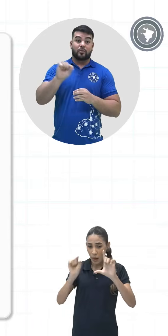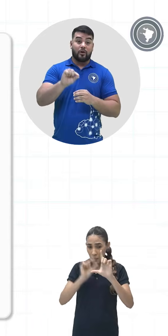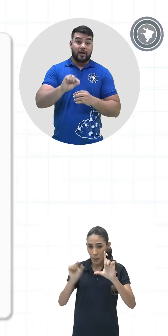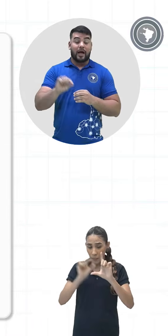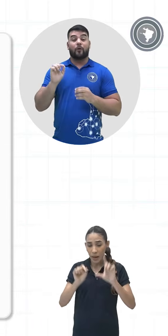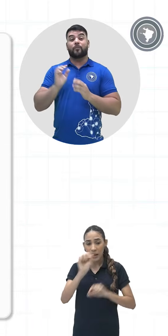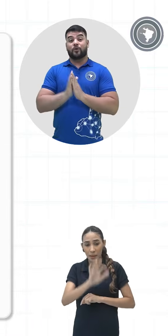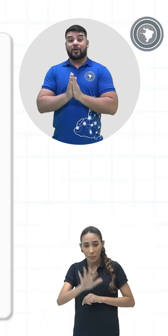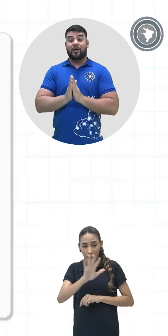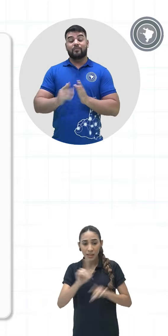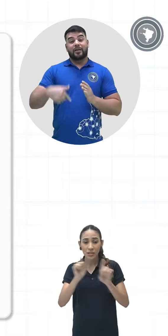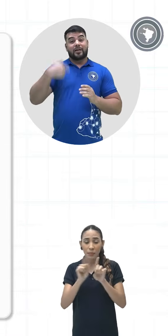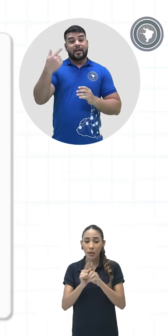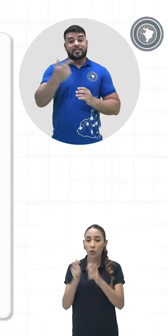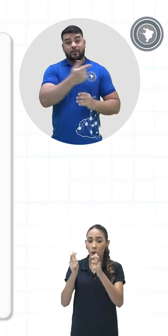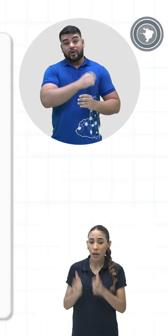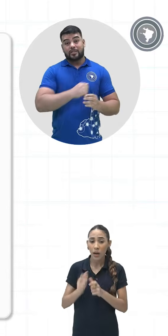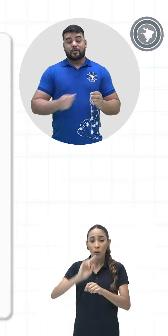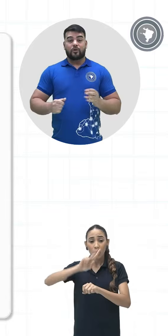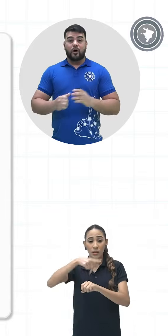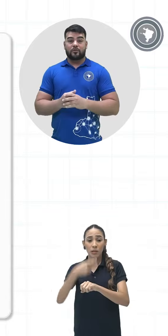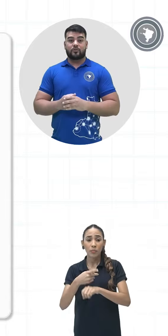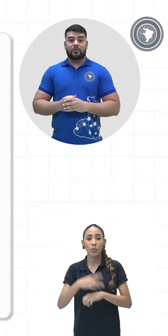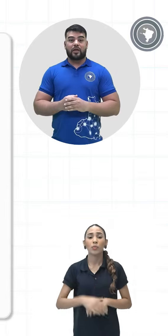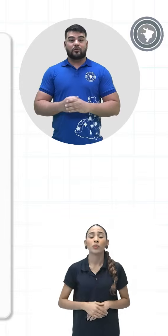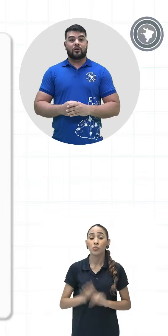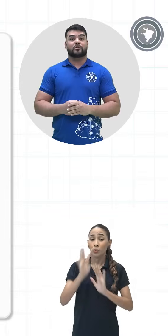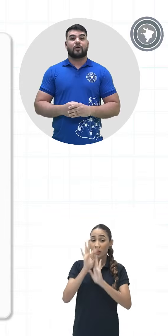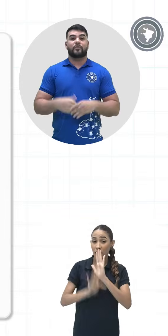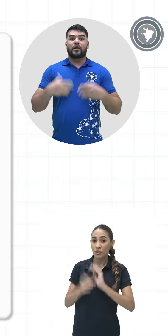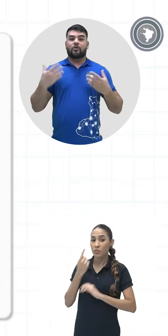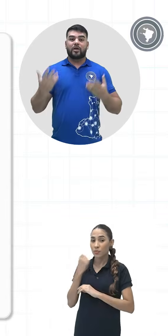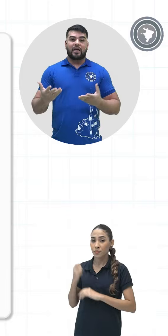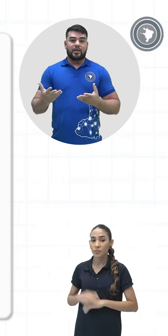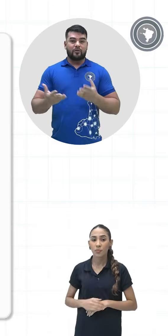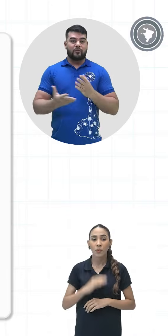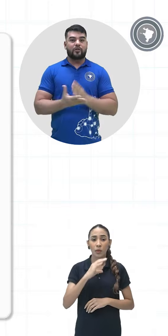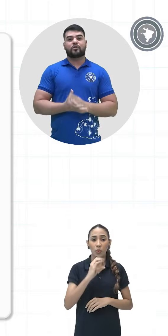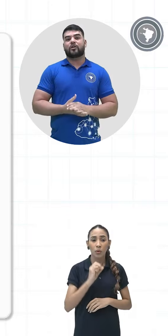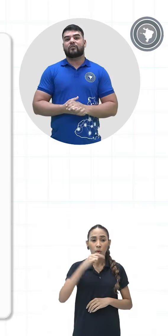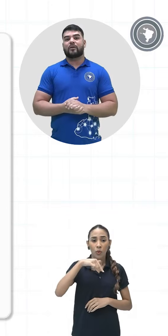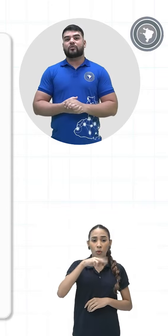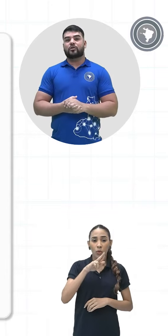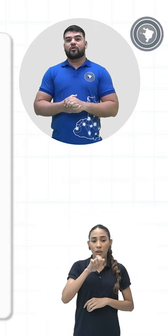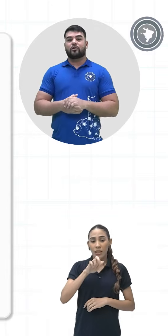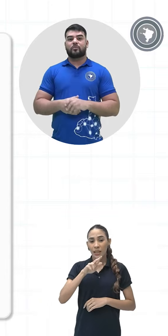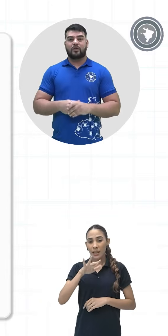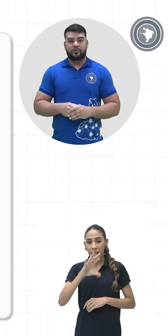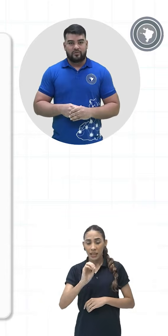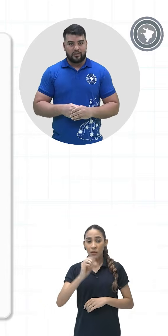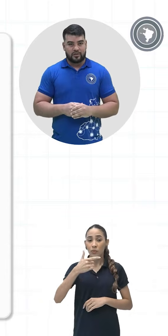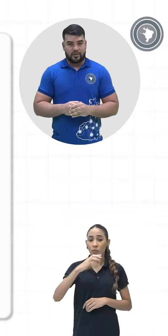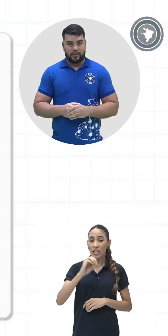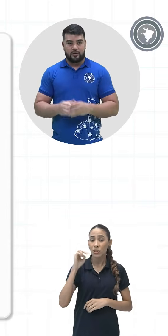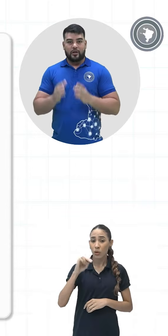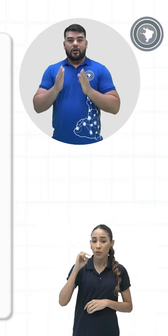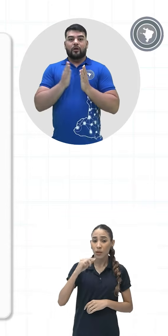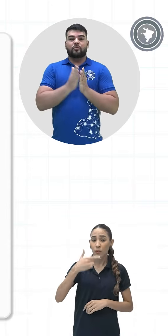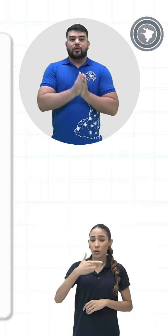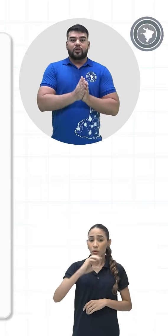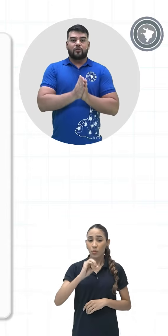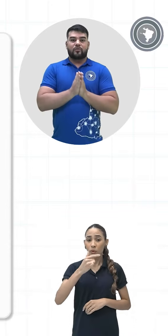imagem, sobre o local, ok? Na sequência, o nosso texto, olha só, Coqueirinho, 20 de novembro de